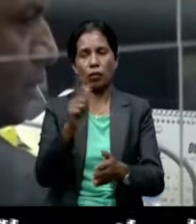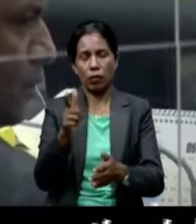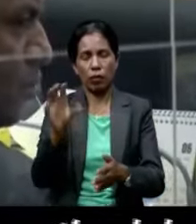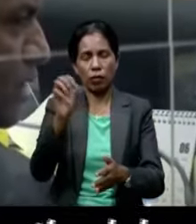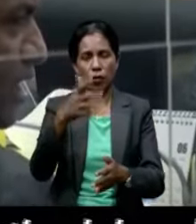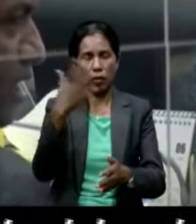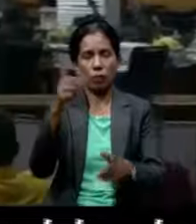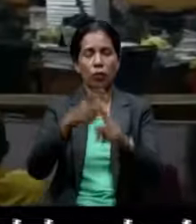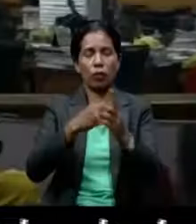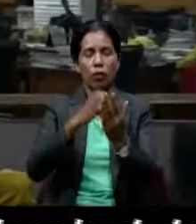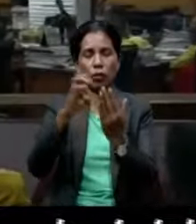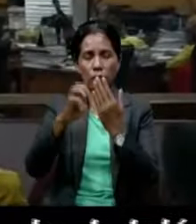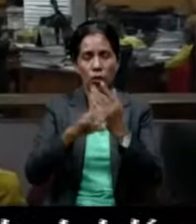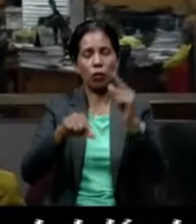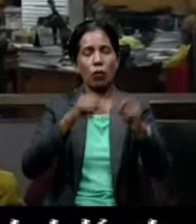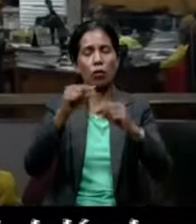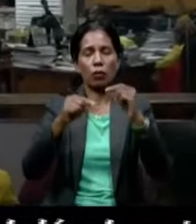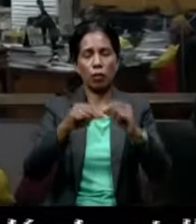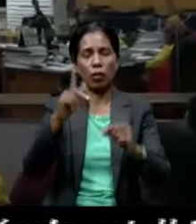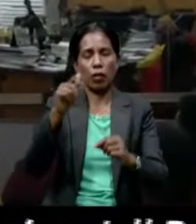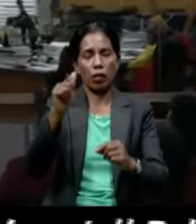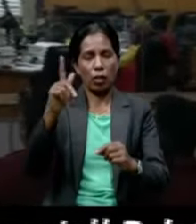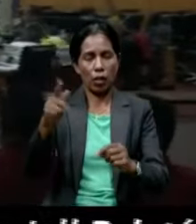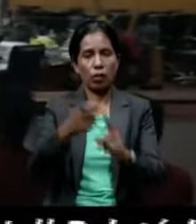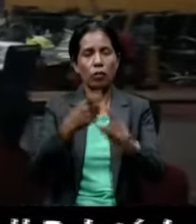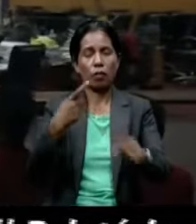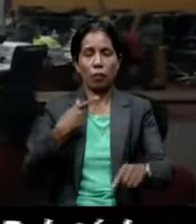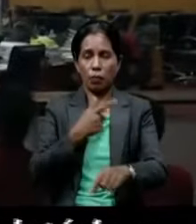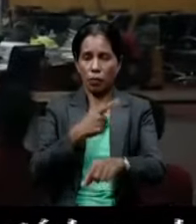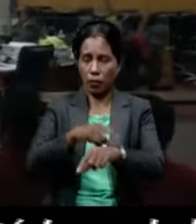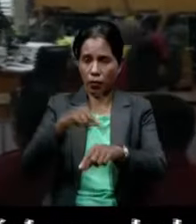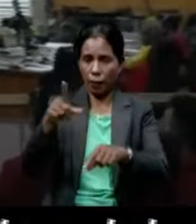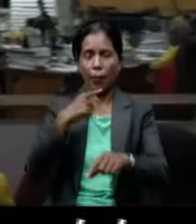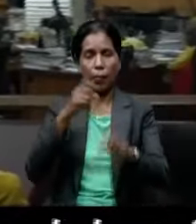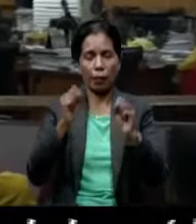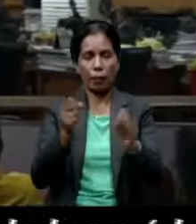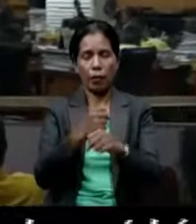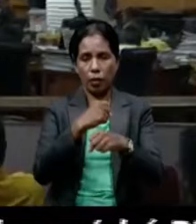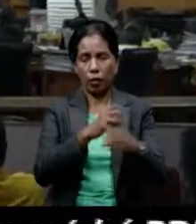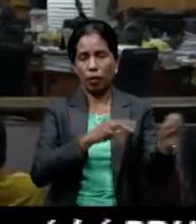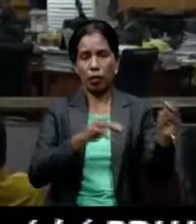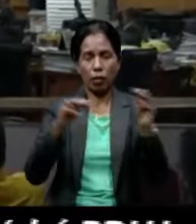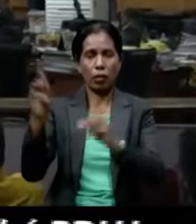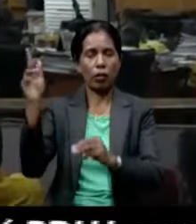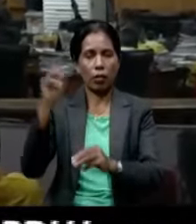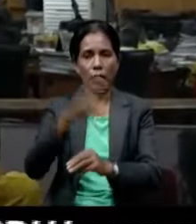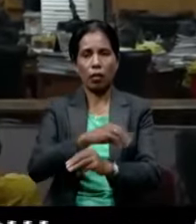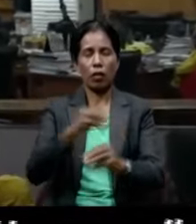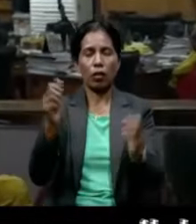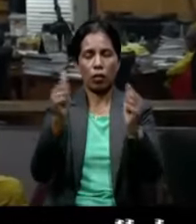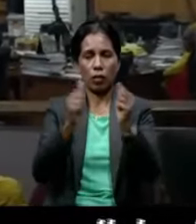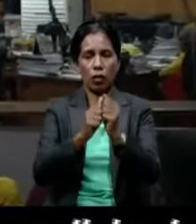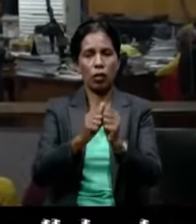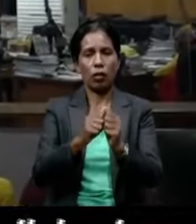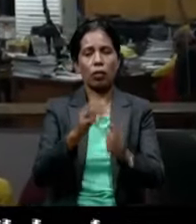95 fulan Julio konaba komisario ka kusi Parlamento Nasional. Ho alterasang ne, Parlamento Nasional bele halu watasang ba kandidatu sira ho